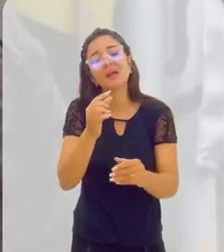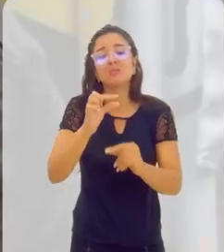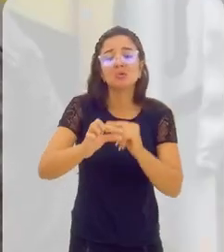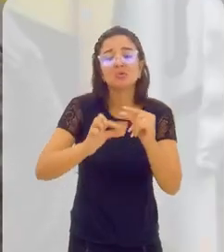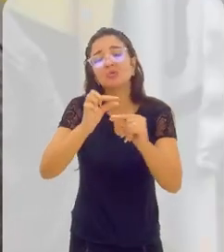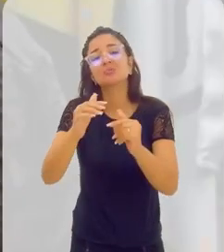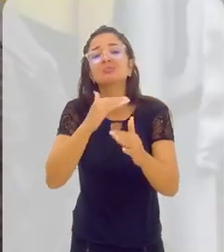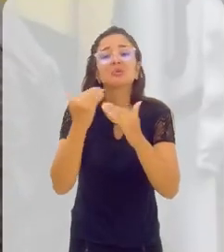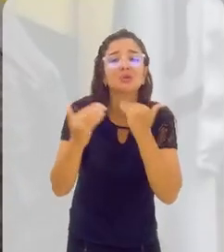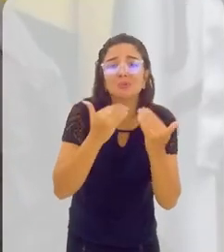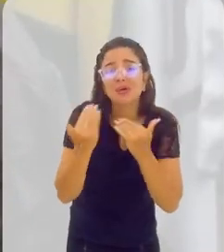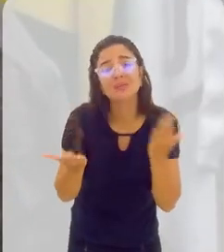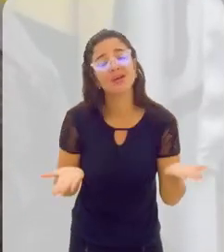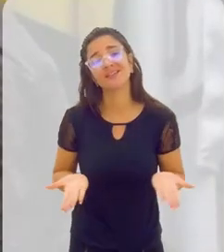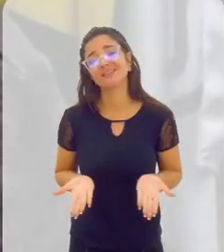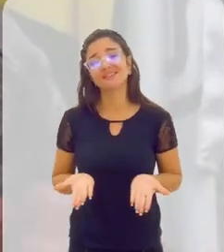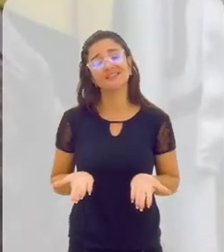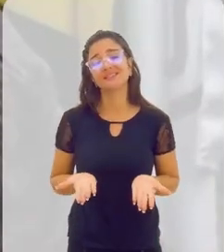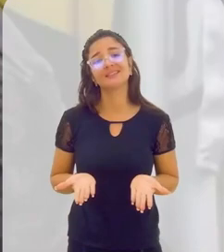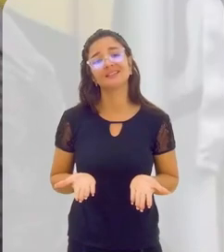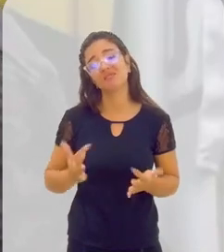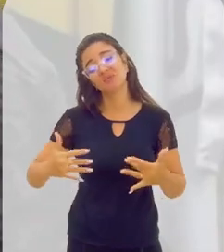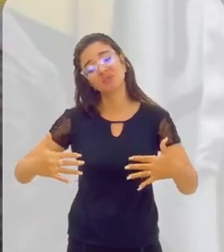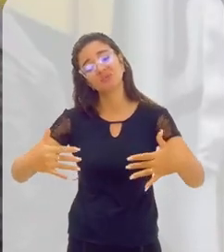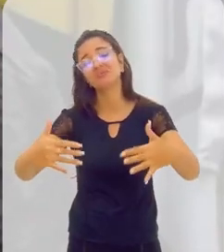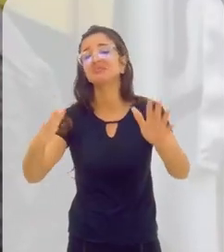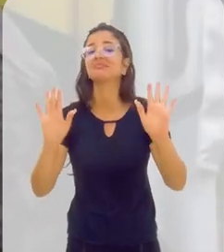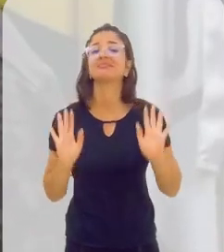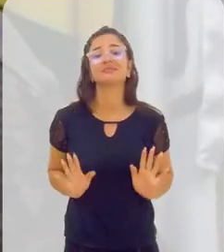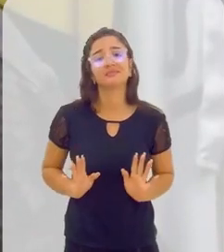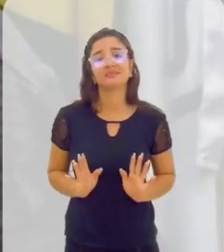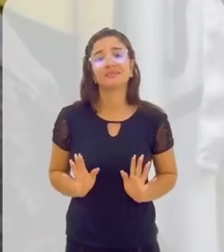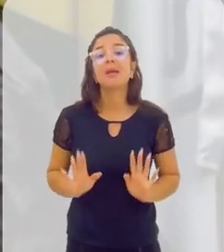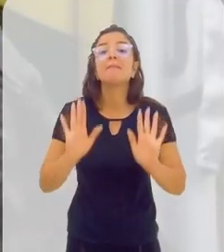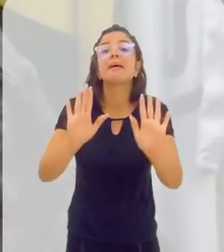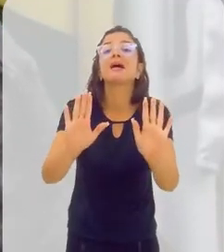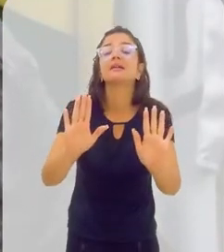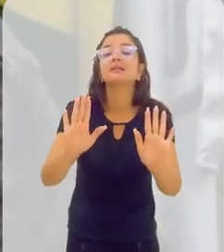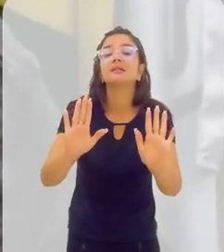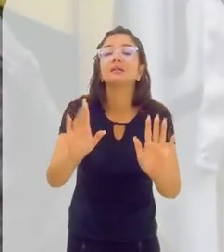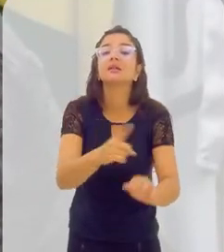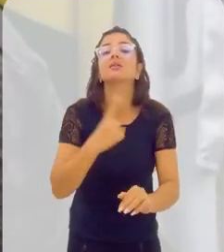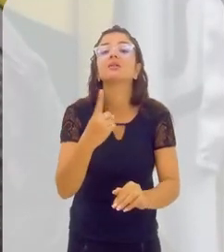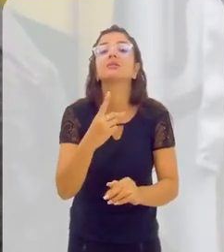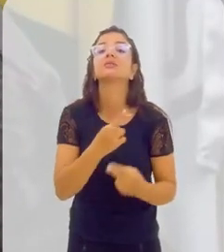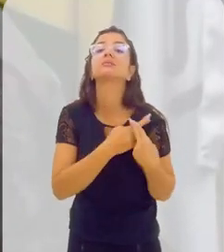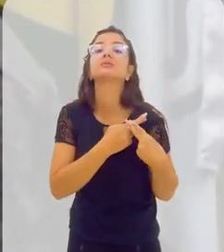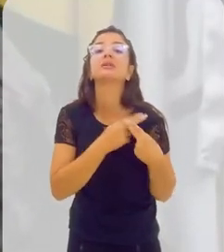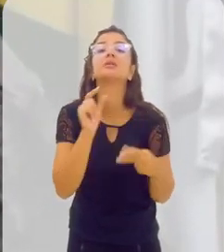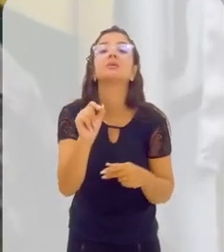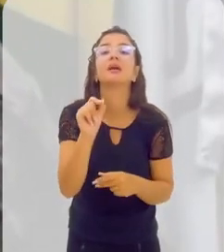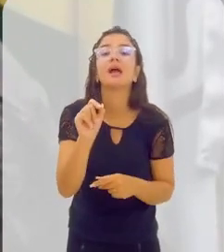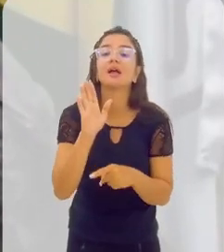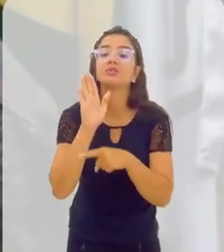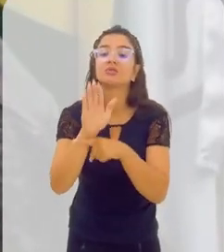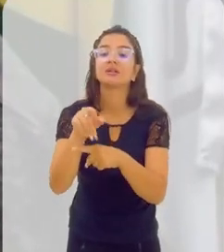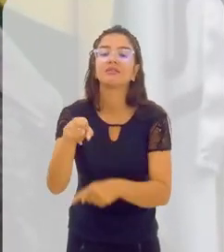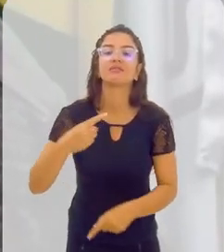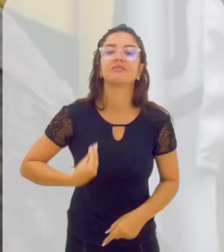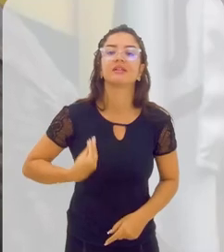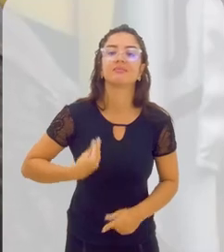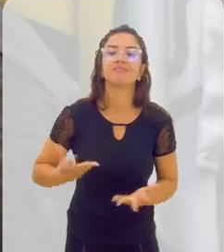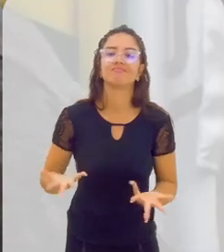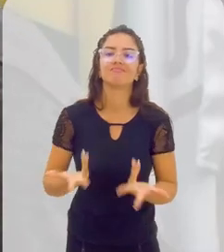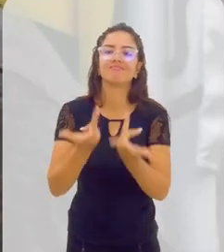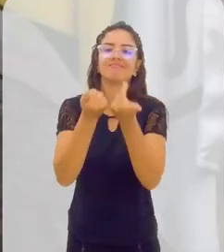a gente tem que se preparar todos nós não correr um dia eu tenho que dar qualidade para as pessoas e ser honesta